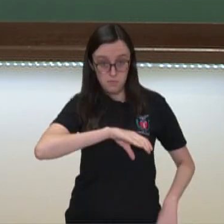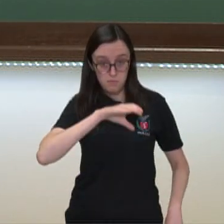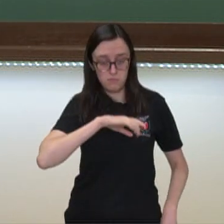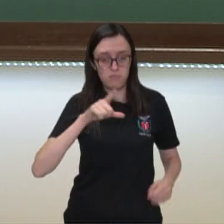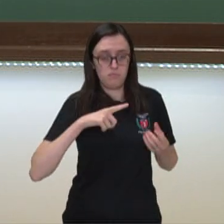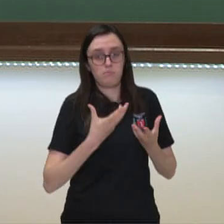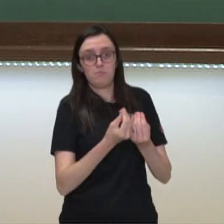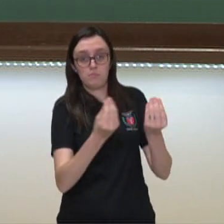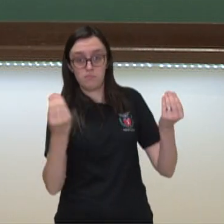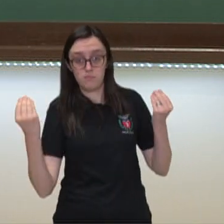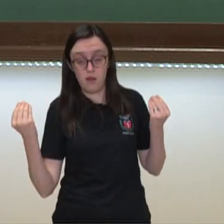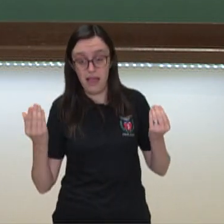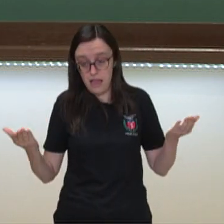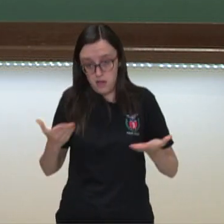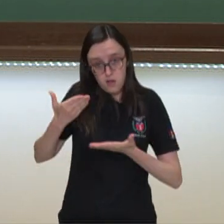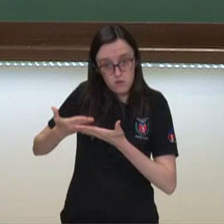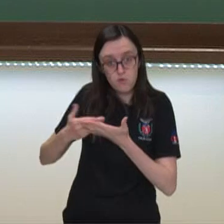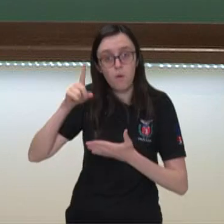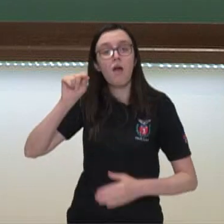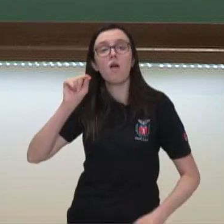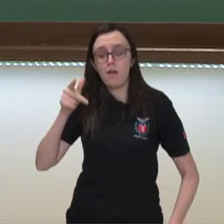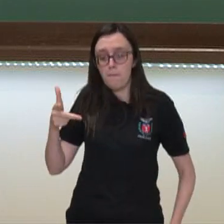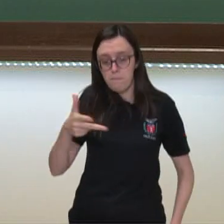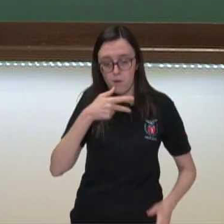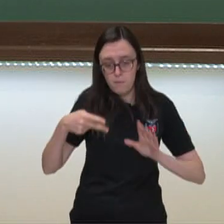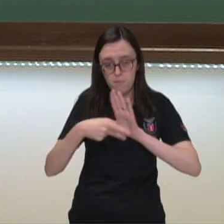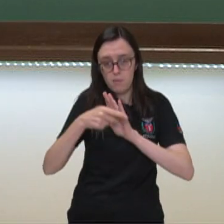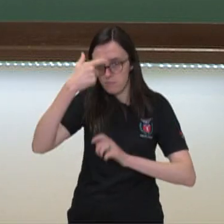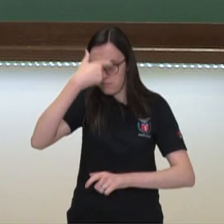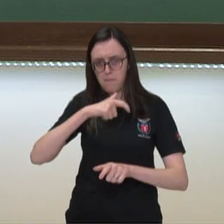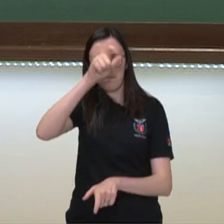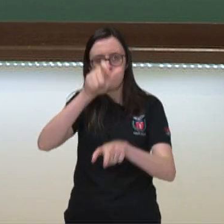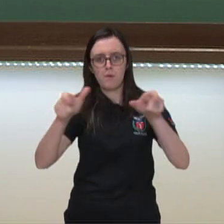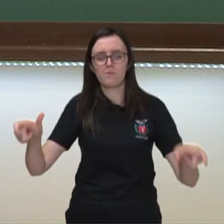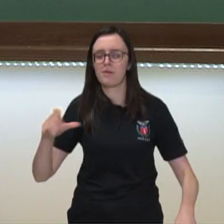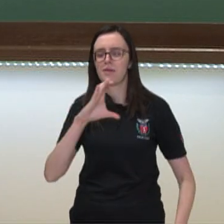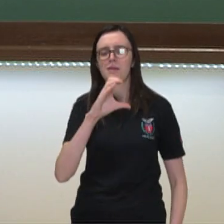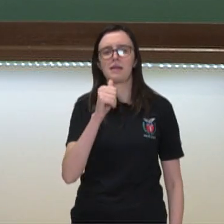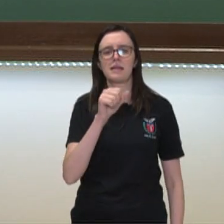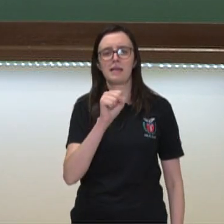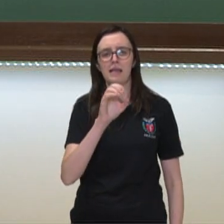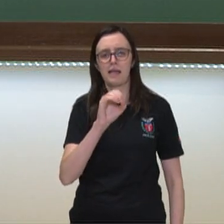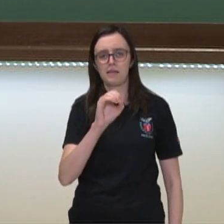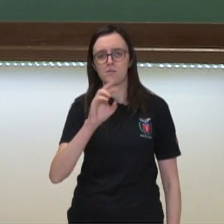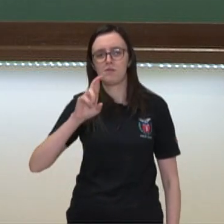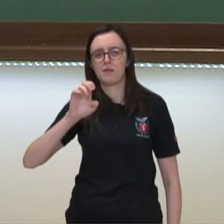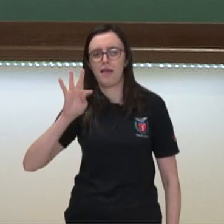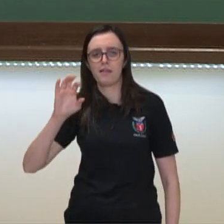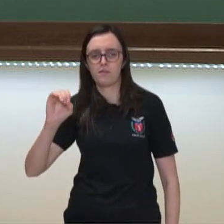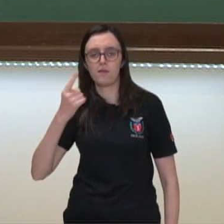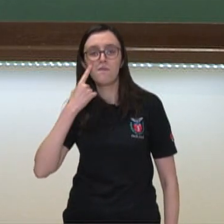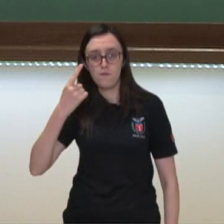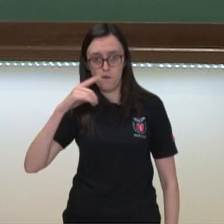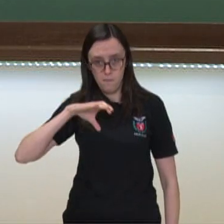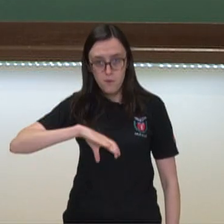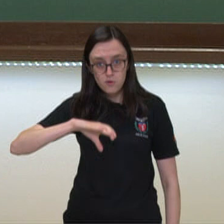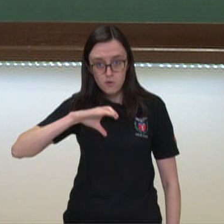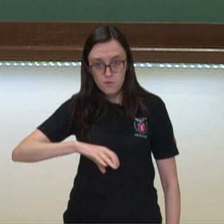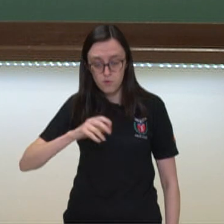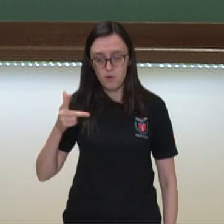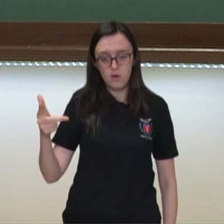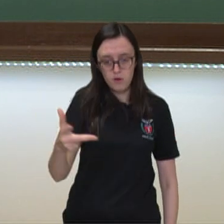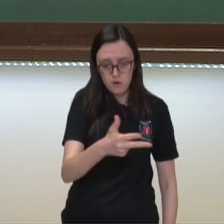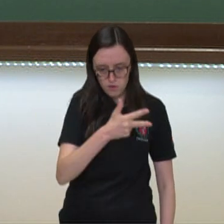estudar são os pronomes pessoais do caso reto. Ai, meu Deus, o que será isso? Olha o nome disso em português.